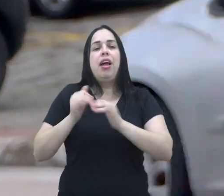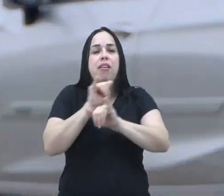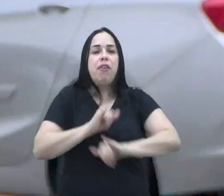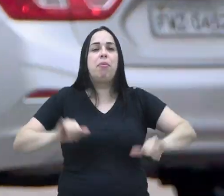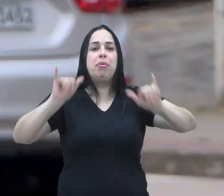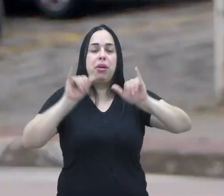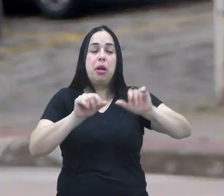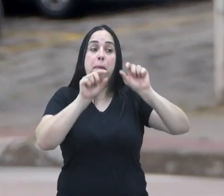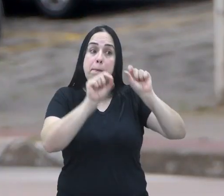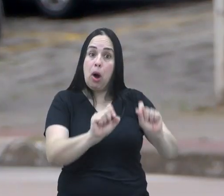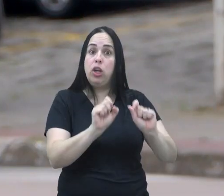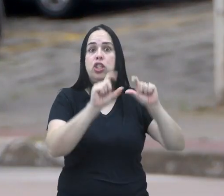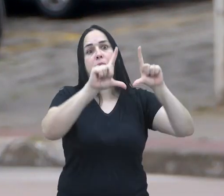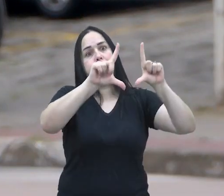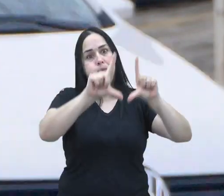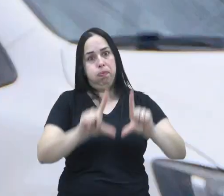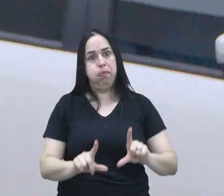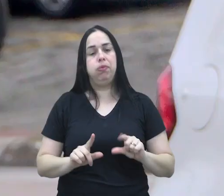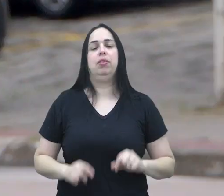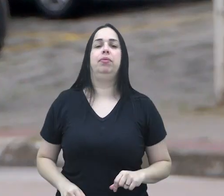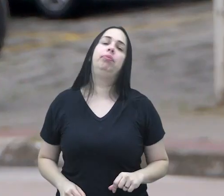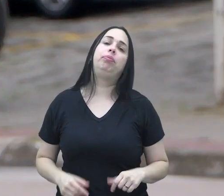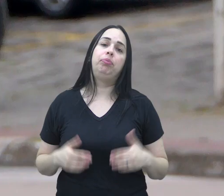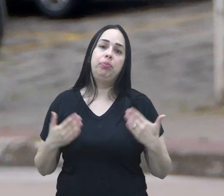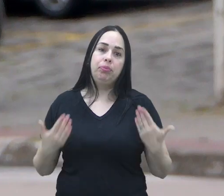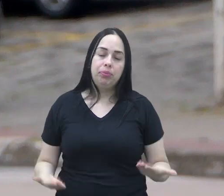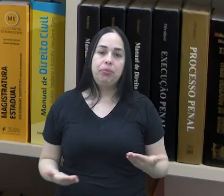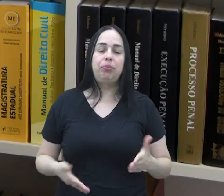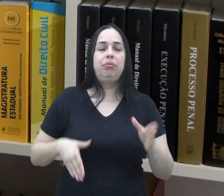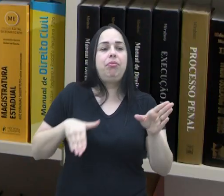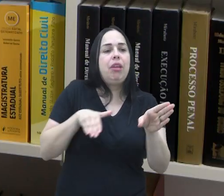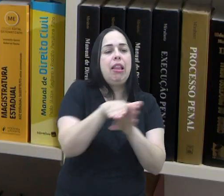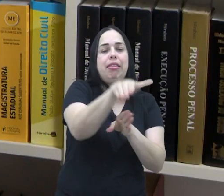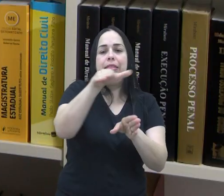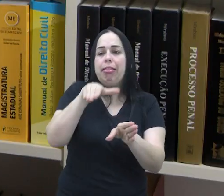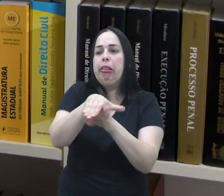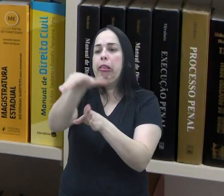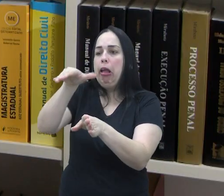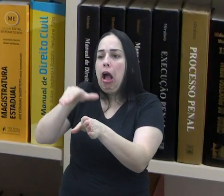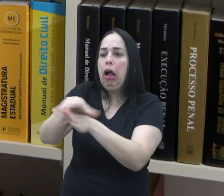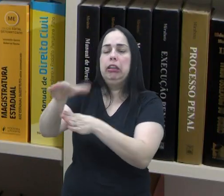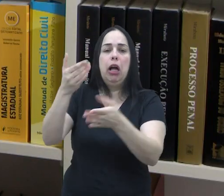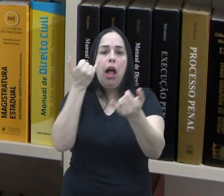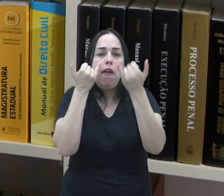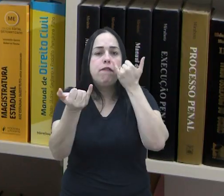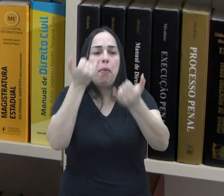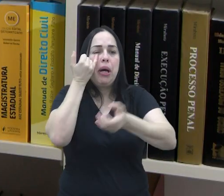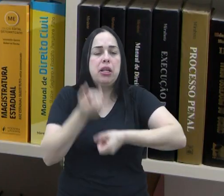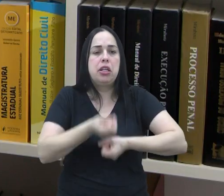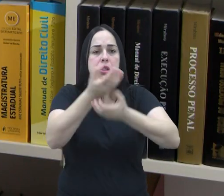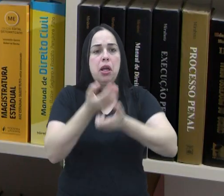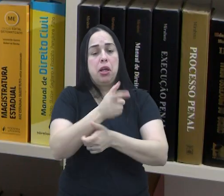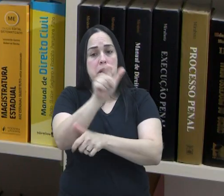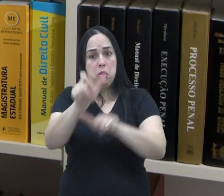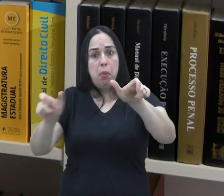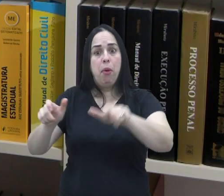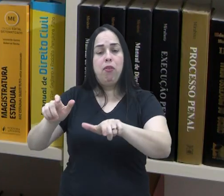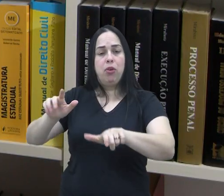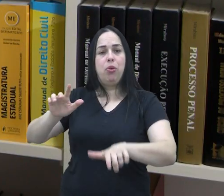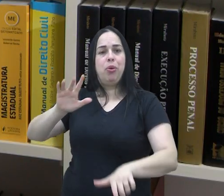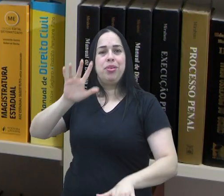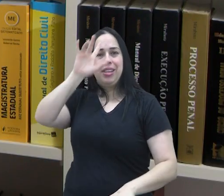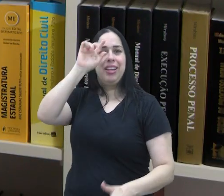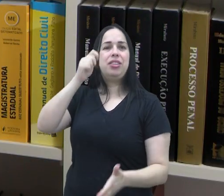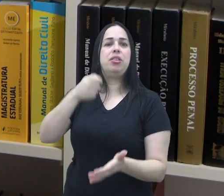e prevenção, esses índices podem ser reduzidos. Levar orientação e informação para que a população